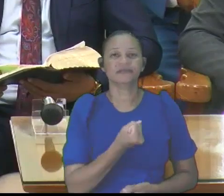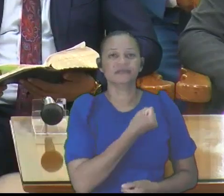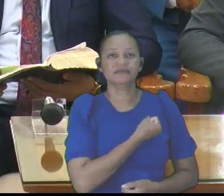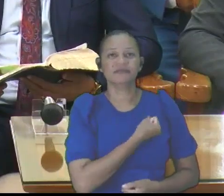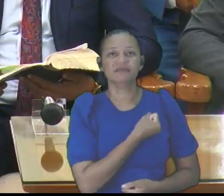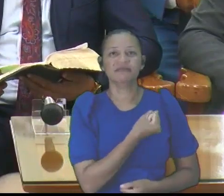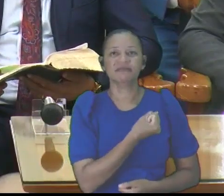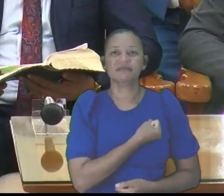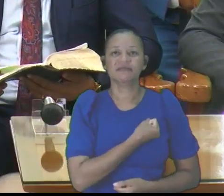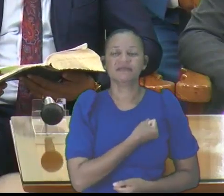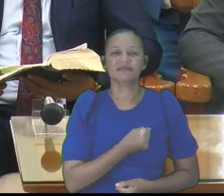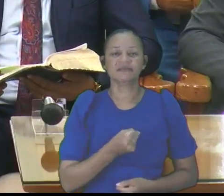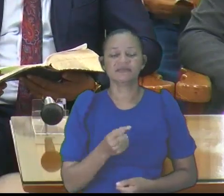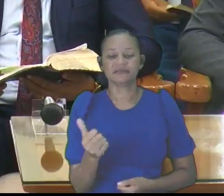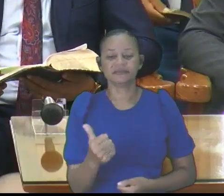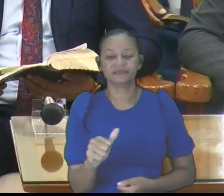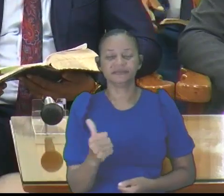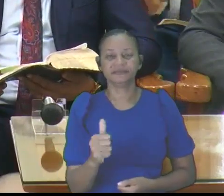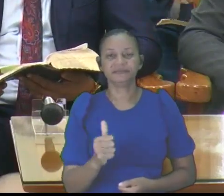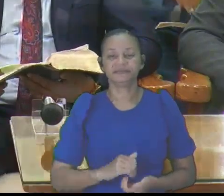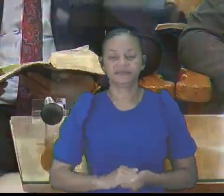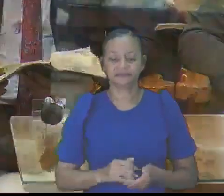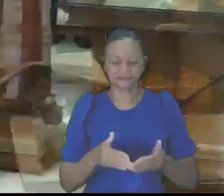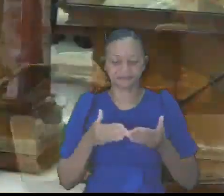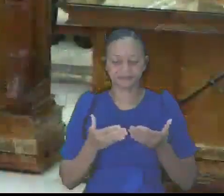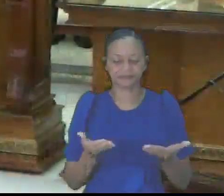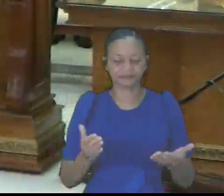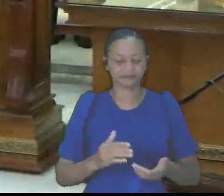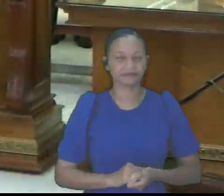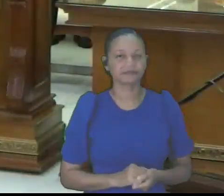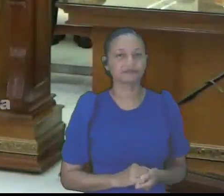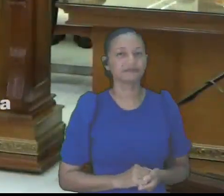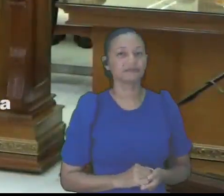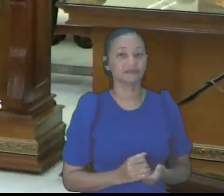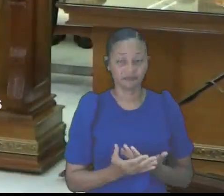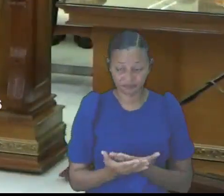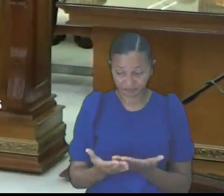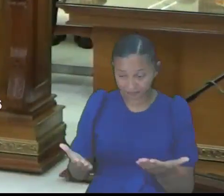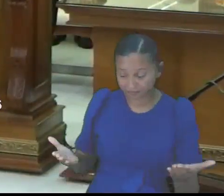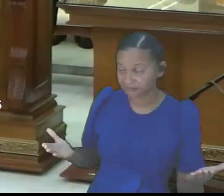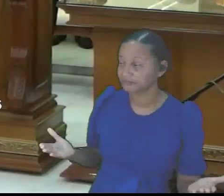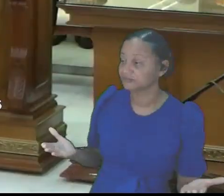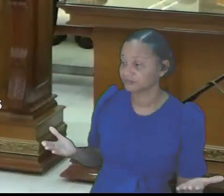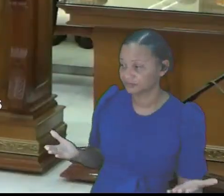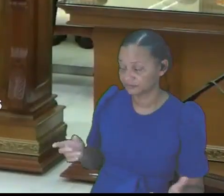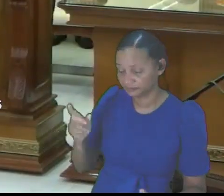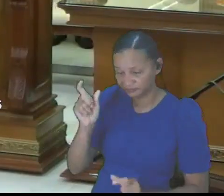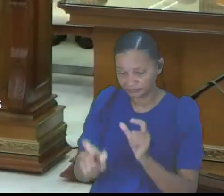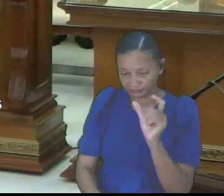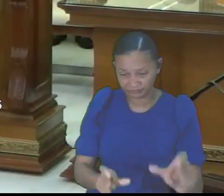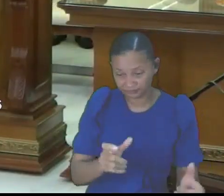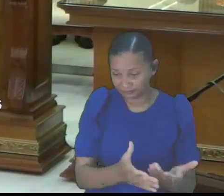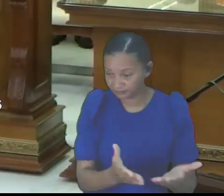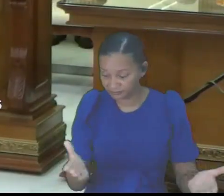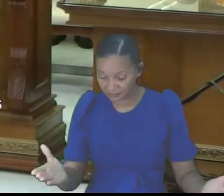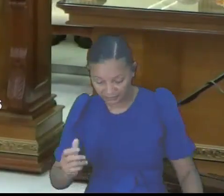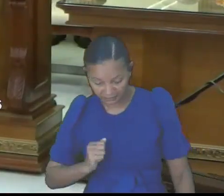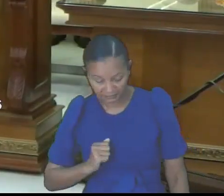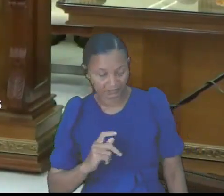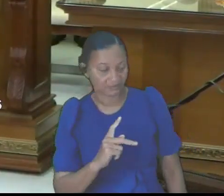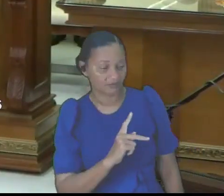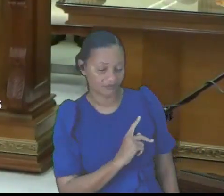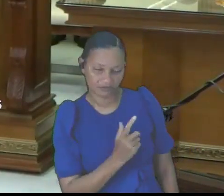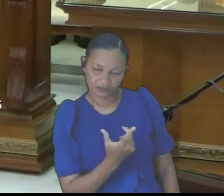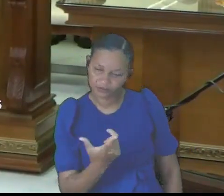número 11, por gentileza. E ele mesmo deu uns para apóstolos,